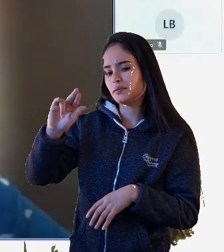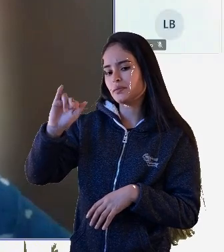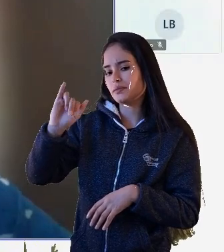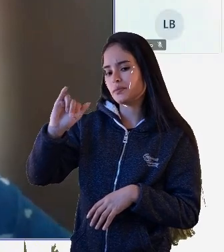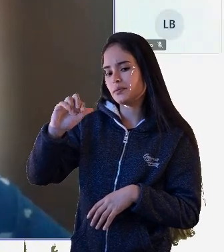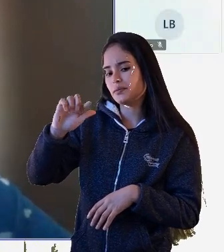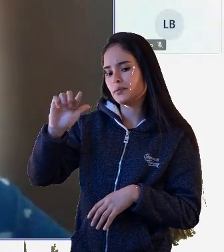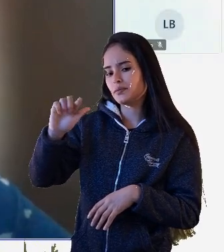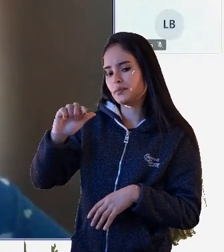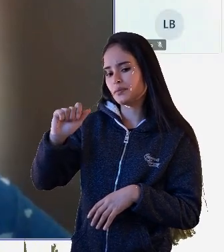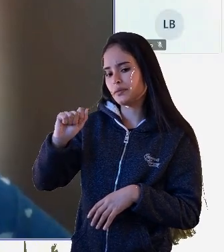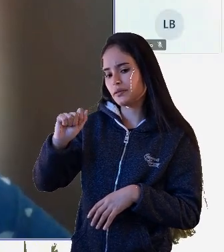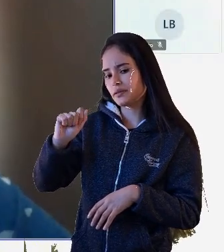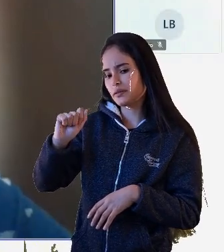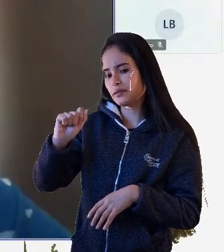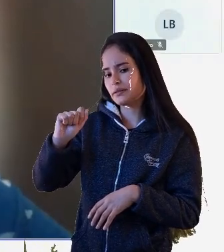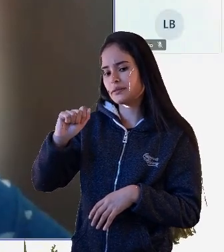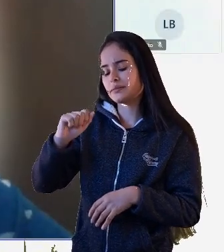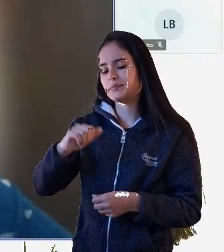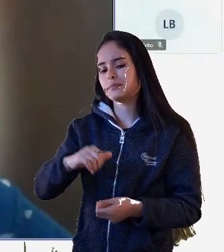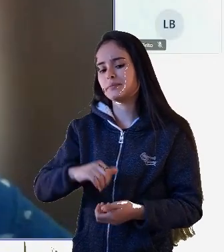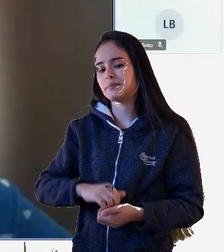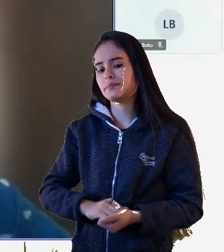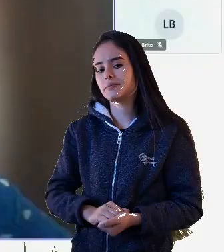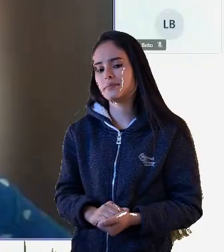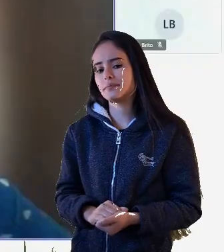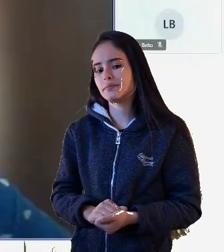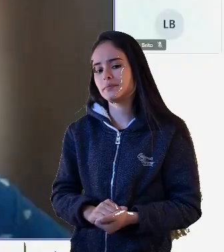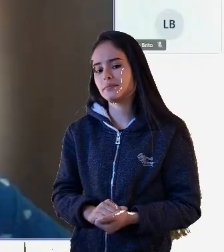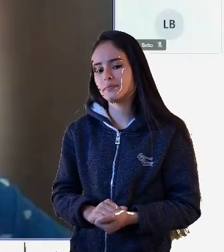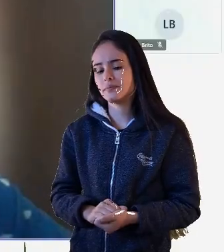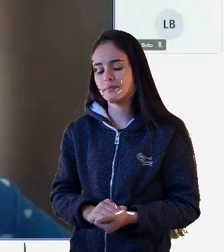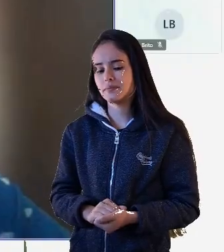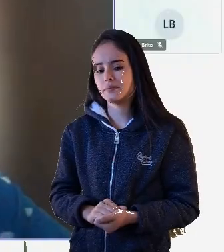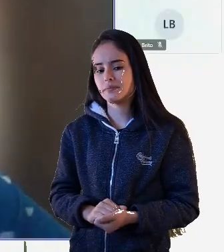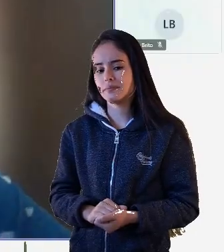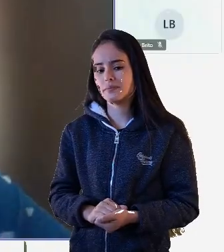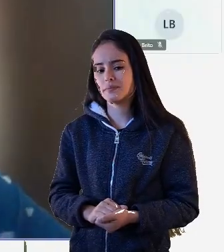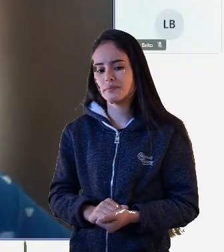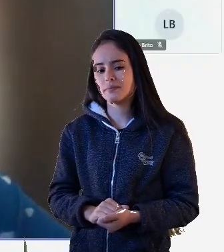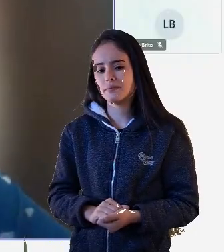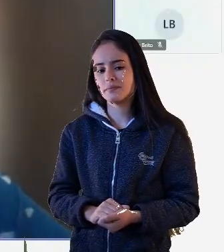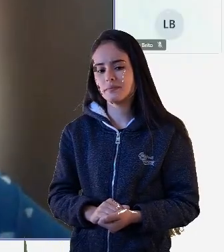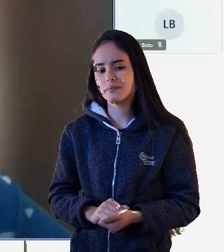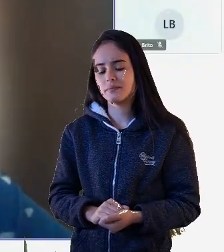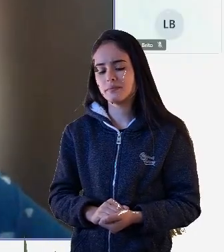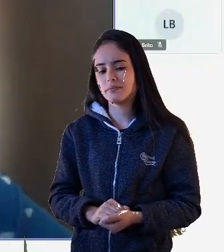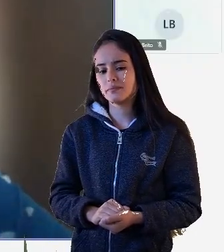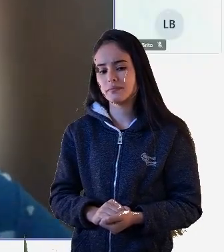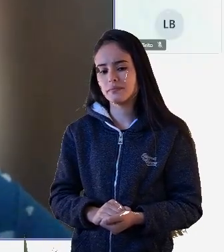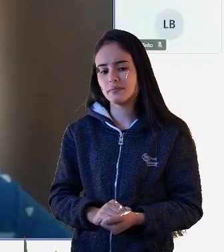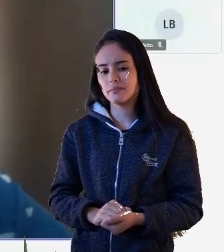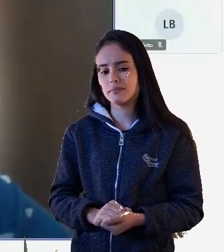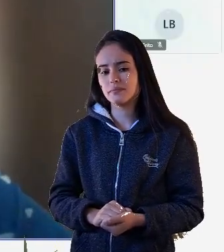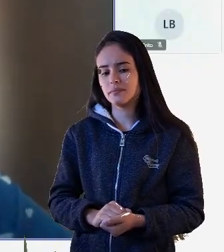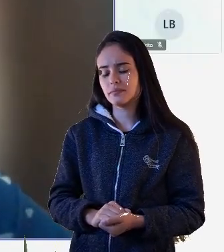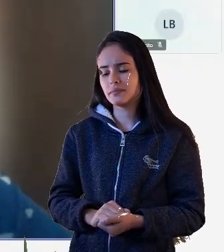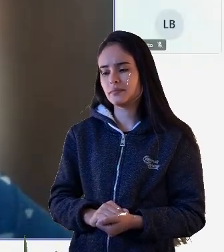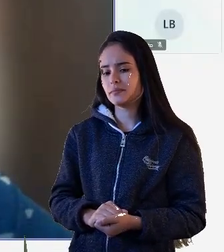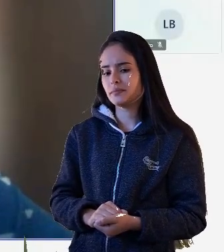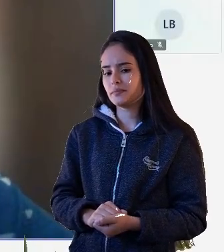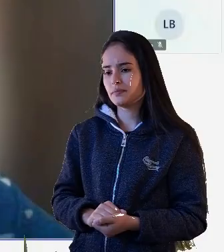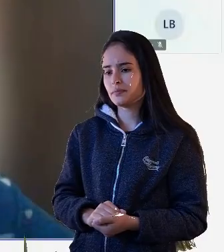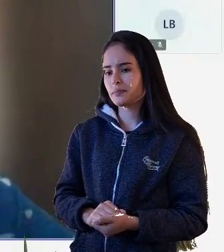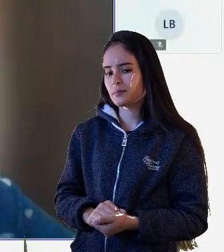porque imagina, né, você já chega trazido numa viagem horrorosa dessa, né, é proibido de falar, né,